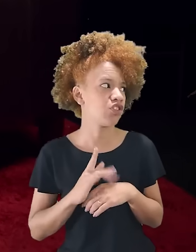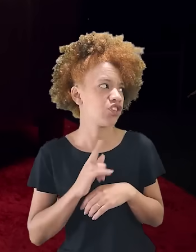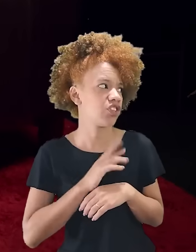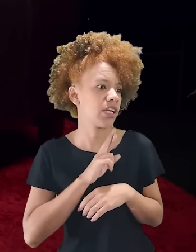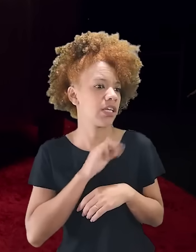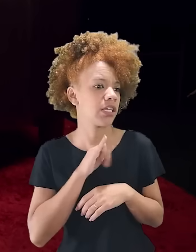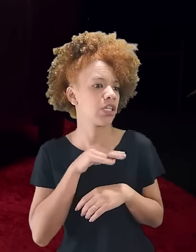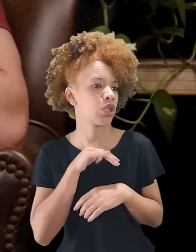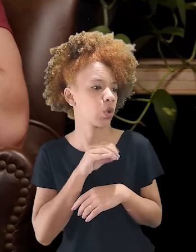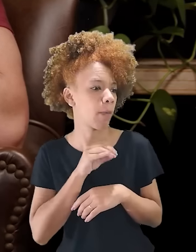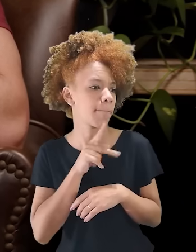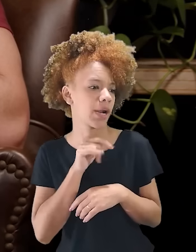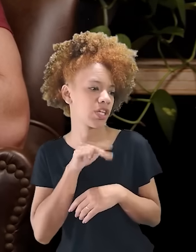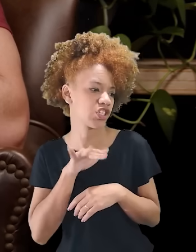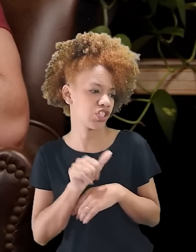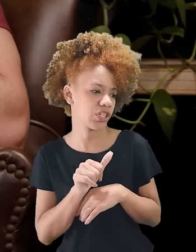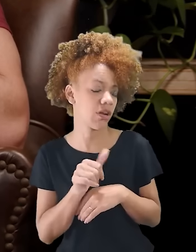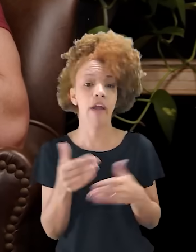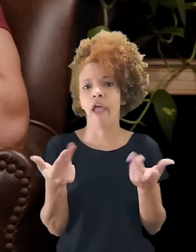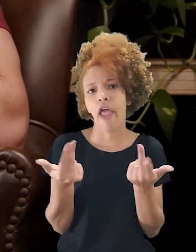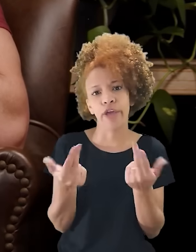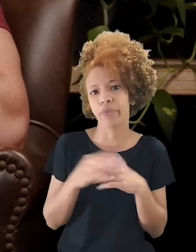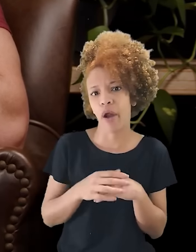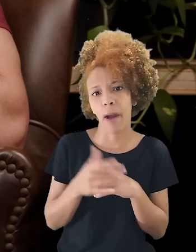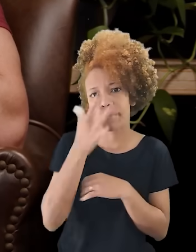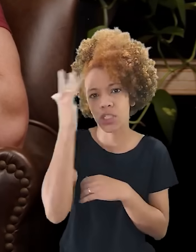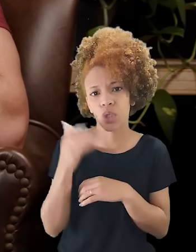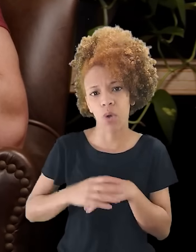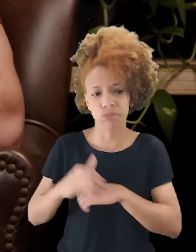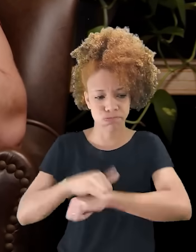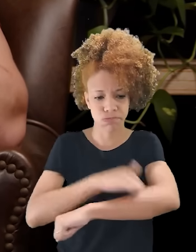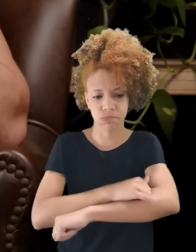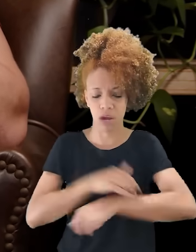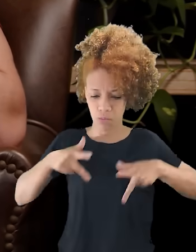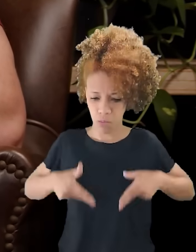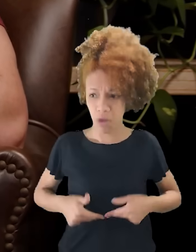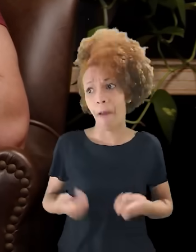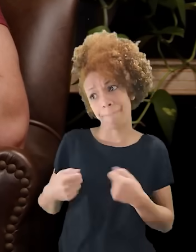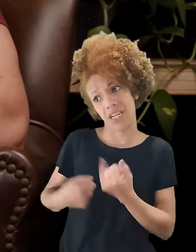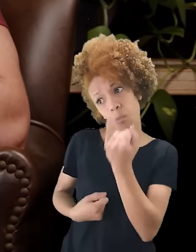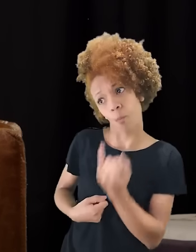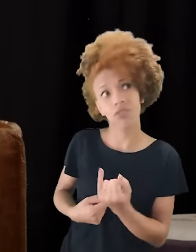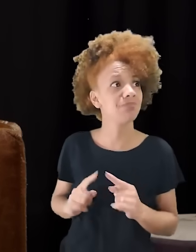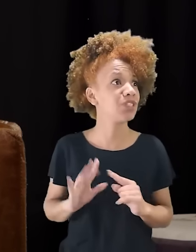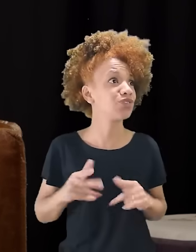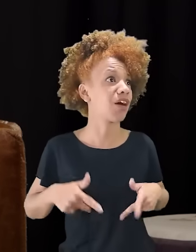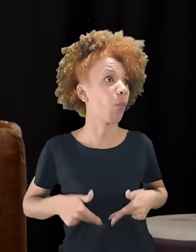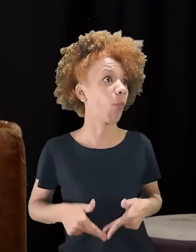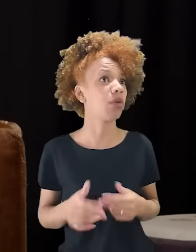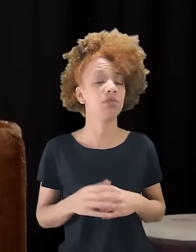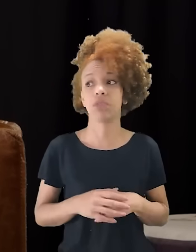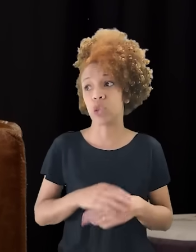tinha feito ela já tinha feito é o famoso gordo da bariátrica eu tenho dó do gordo da bariátrica fala se emagreceu o cara tinha feito uma bariátrica ela já tinha feito duas